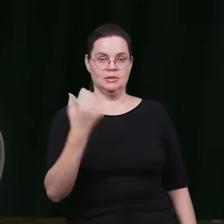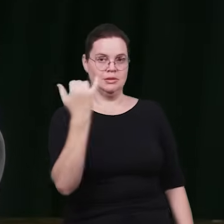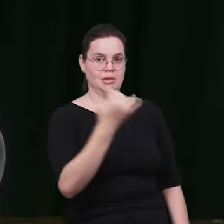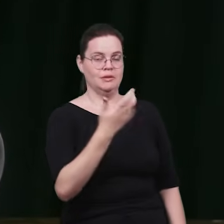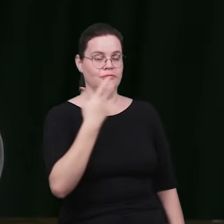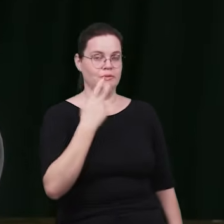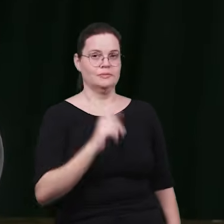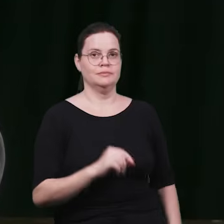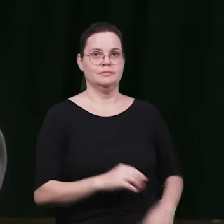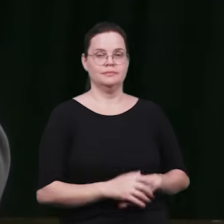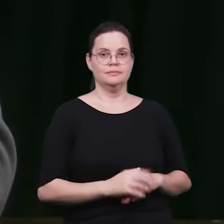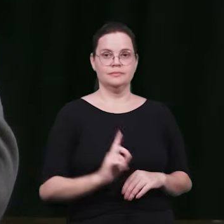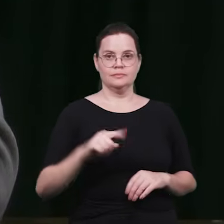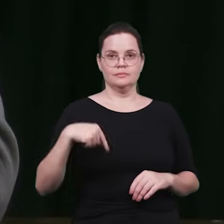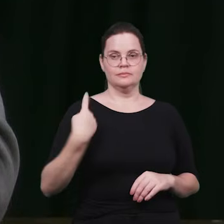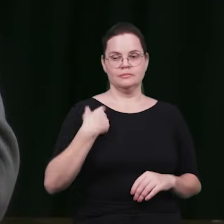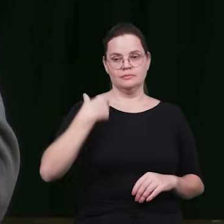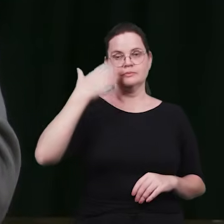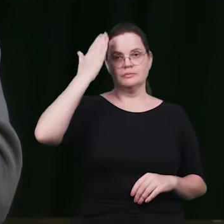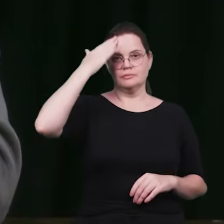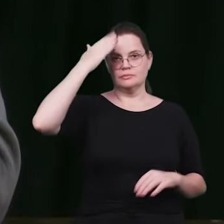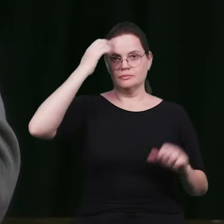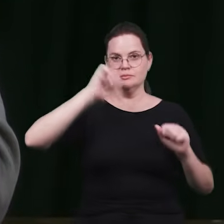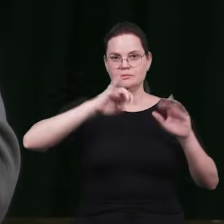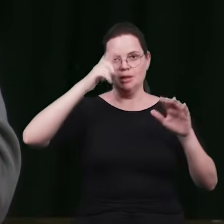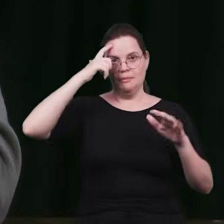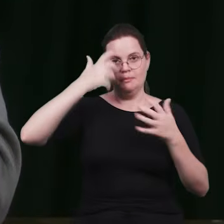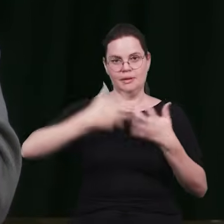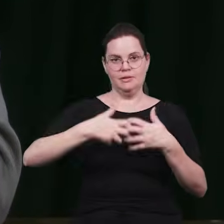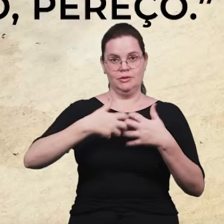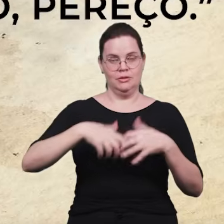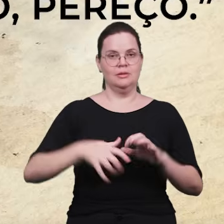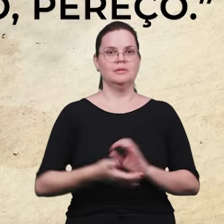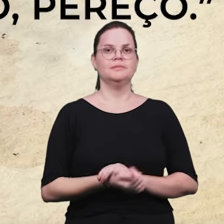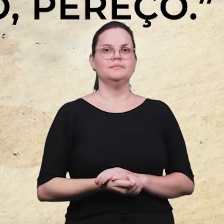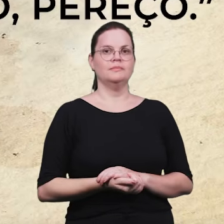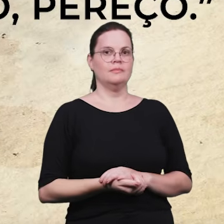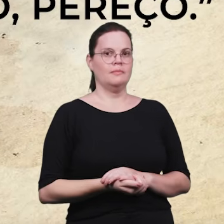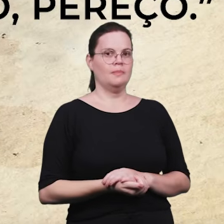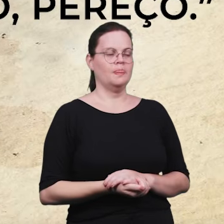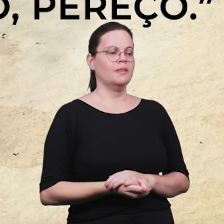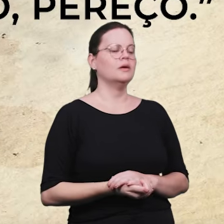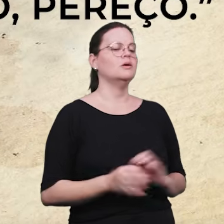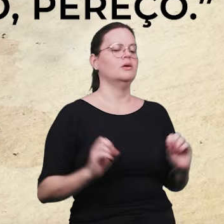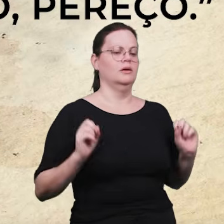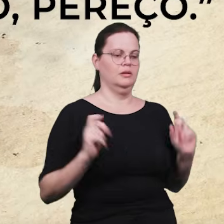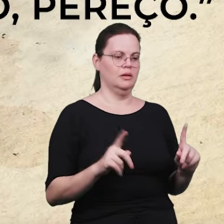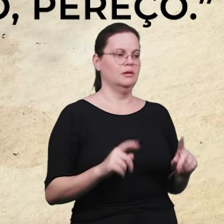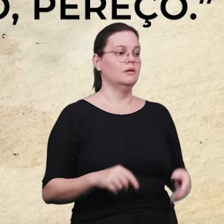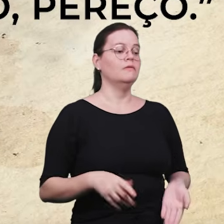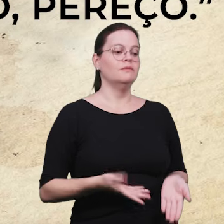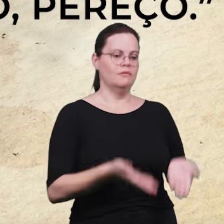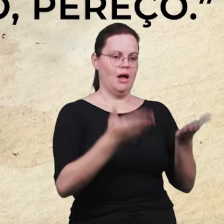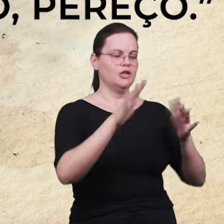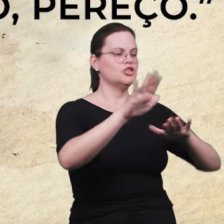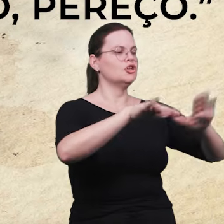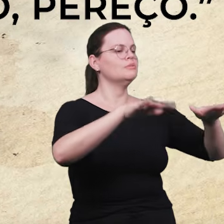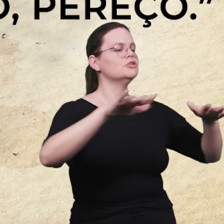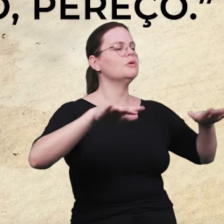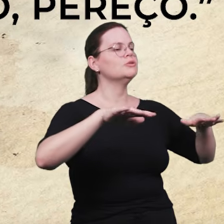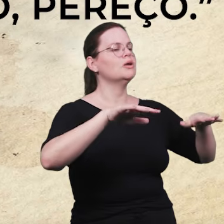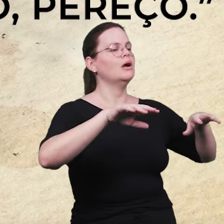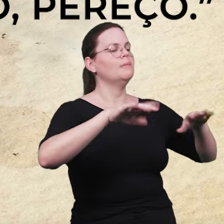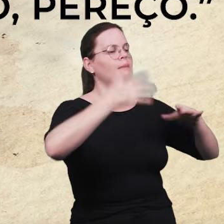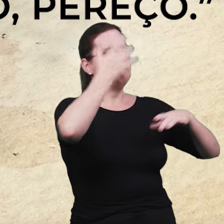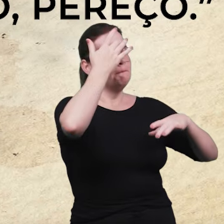importante nós entendermos e meditarmos nessa resposta, vai assim: "Vai, ajunta todos os judeus que se